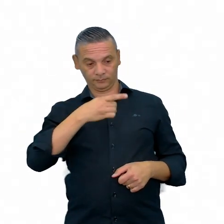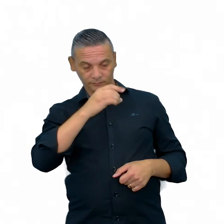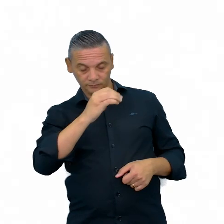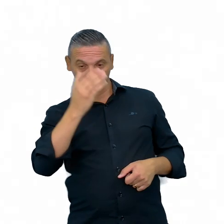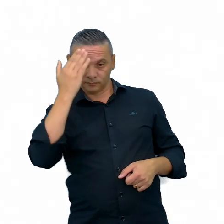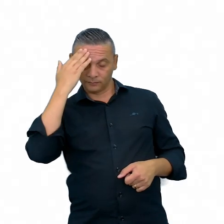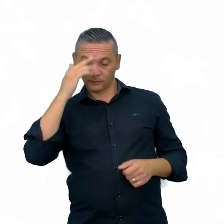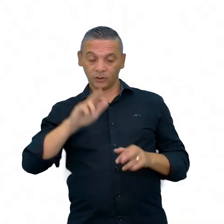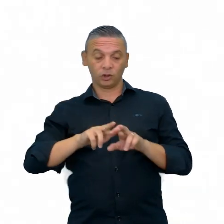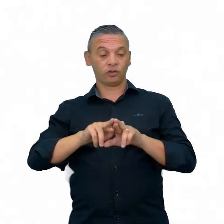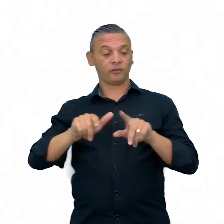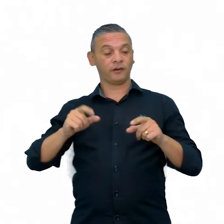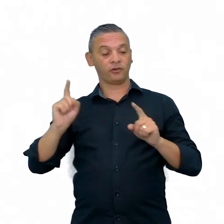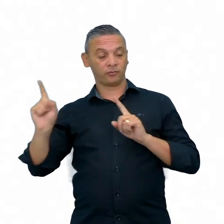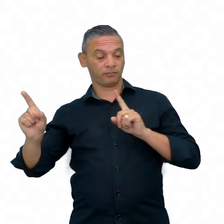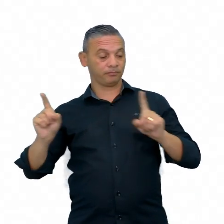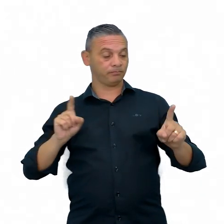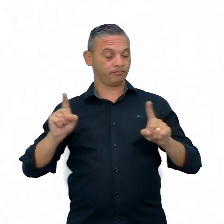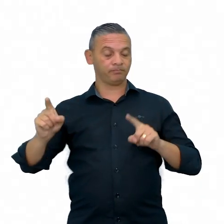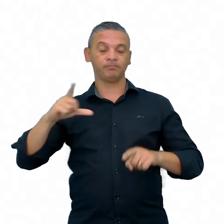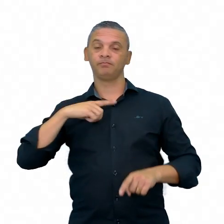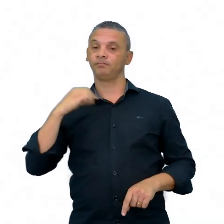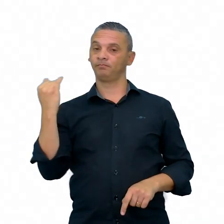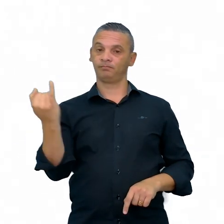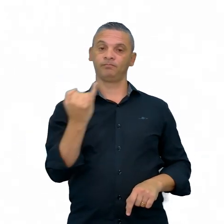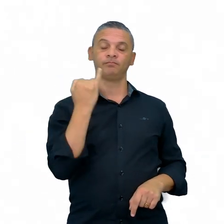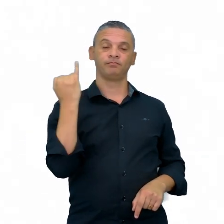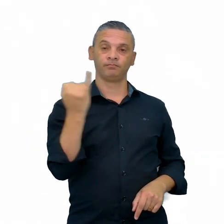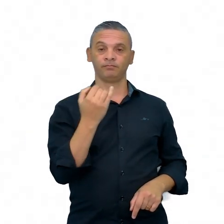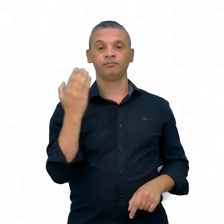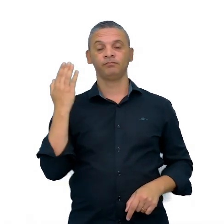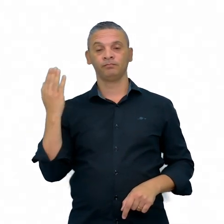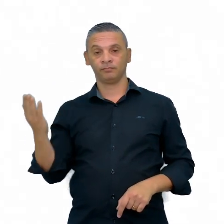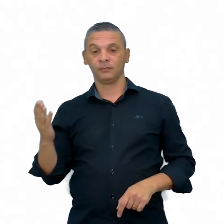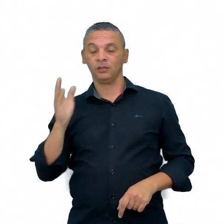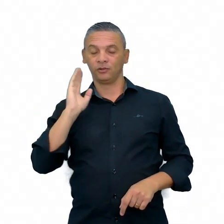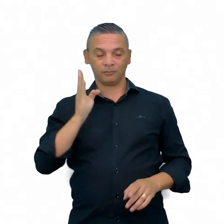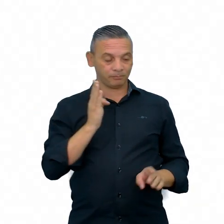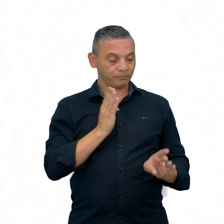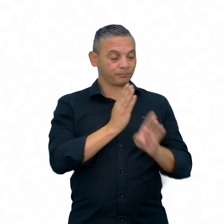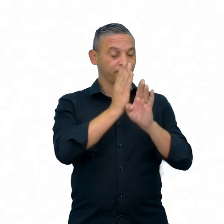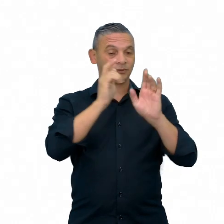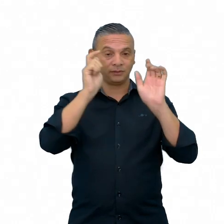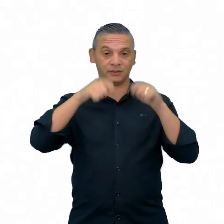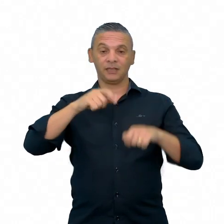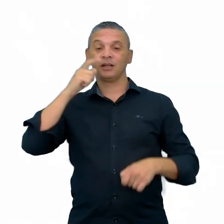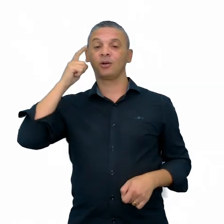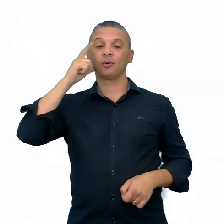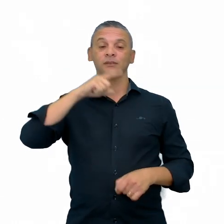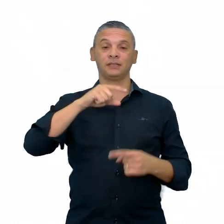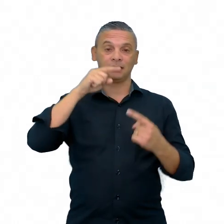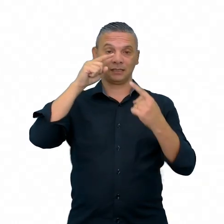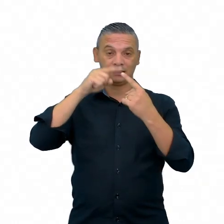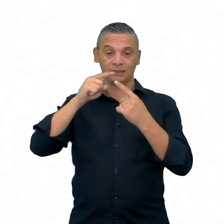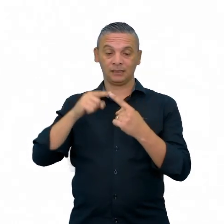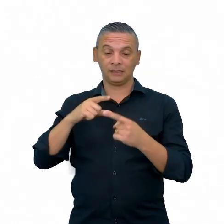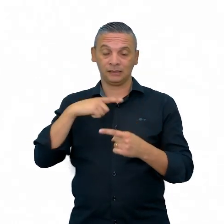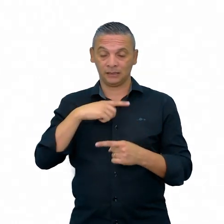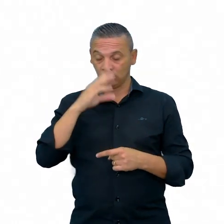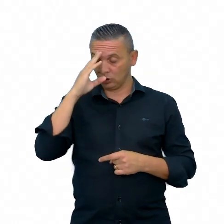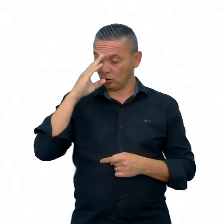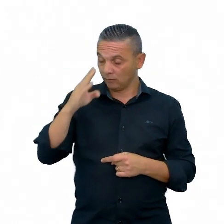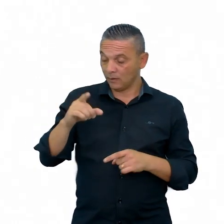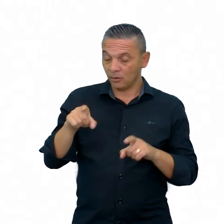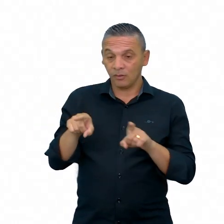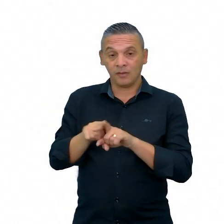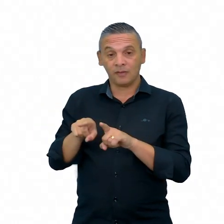precisa diferenciar, ele precisa associar. Isso quer dizer que ele já identifica o que é uma proporcionalidade direta e